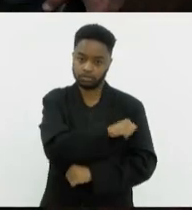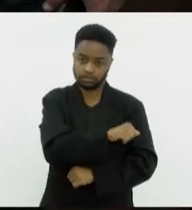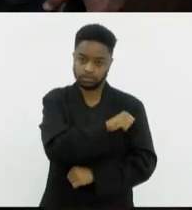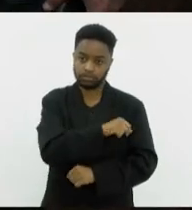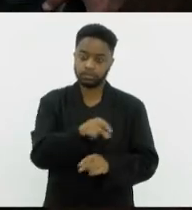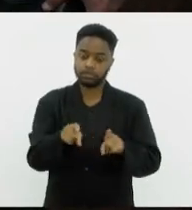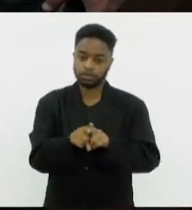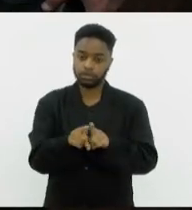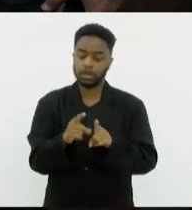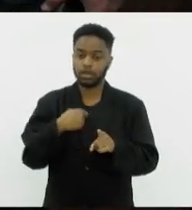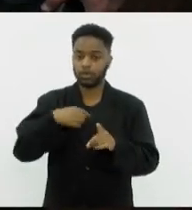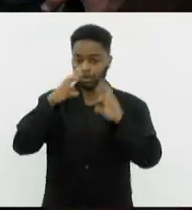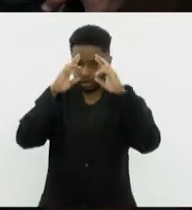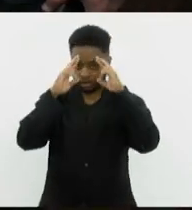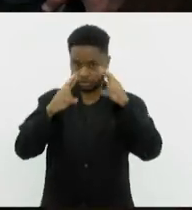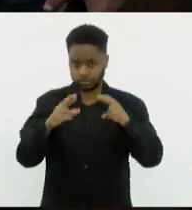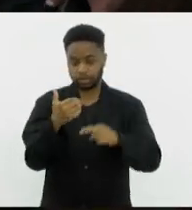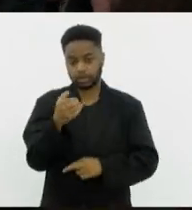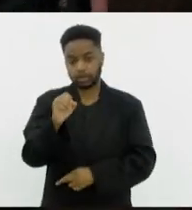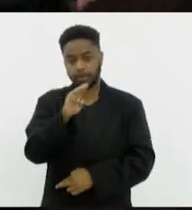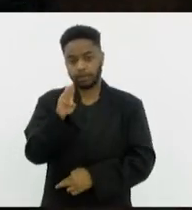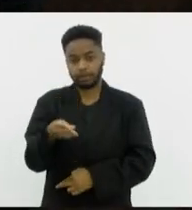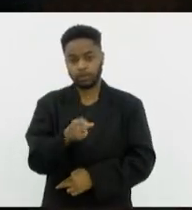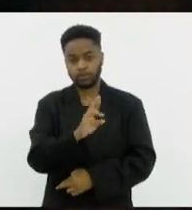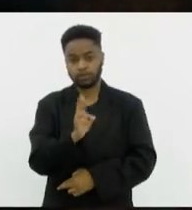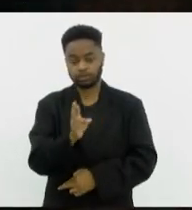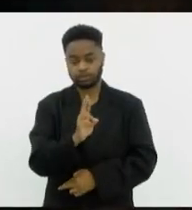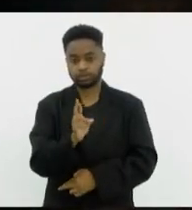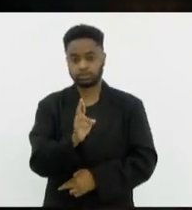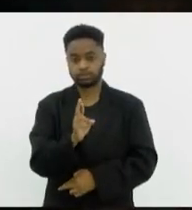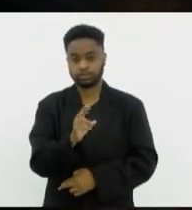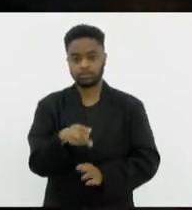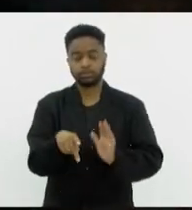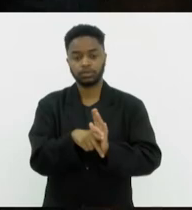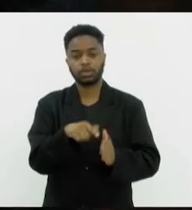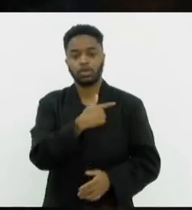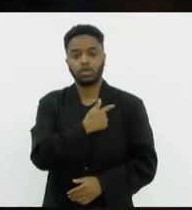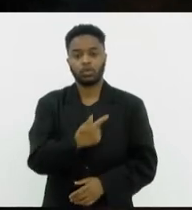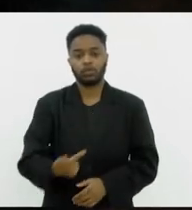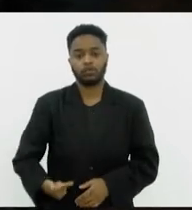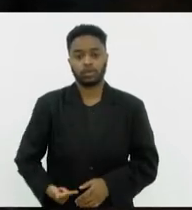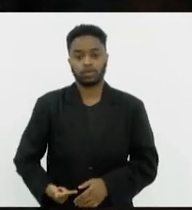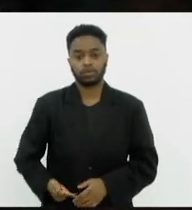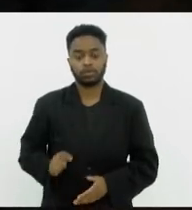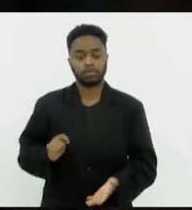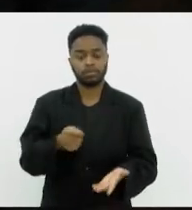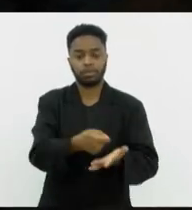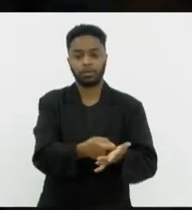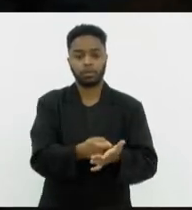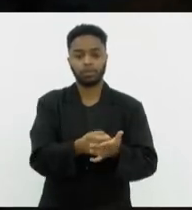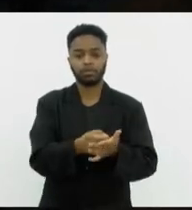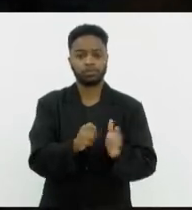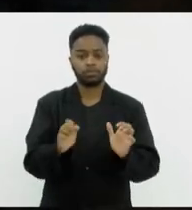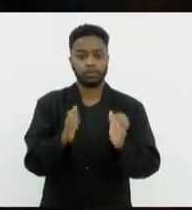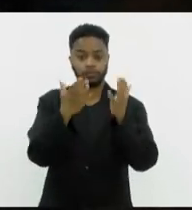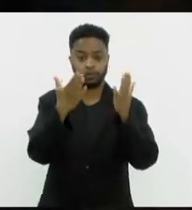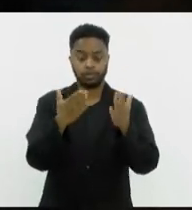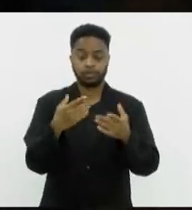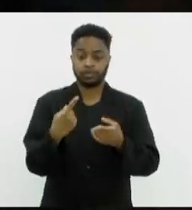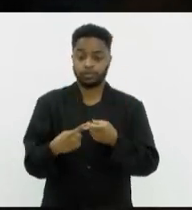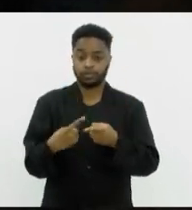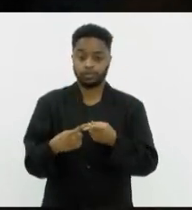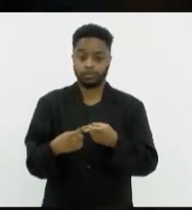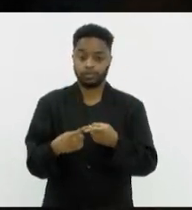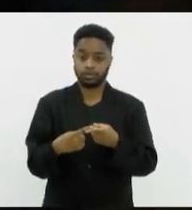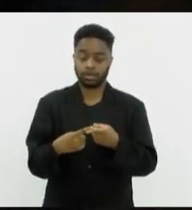Assim como respeito os 10 milhões de reais que o governo do estado colocou nesse evento, que, aliás, não